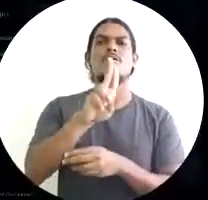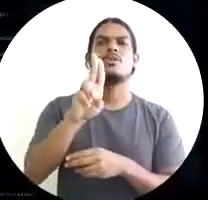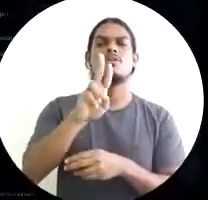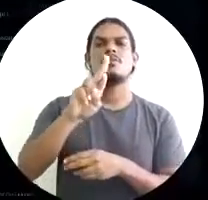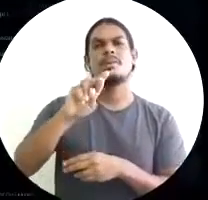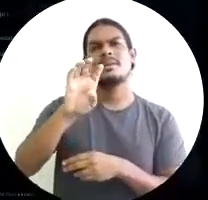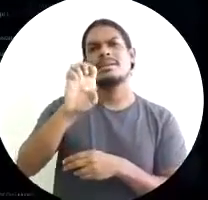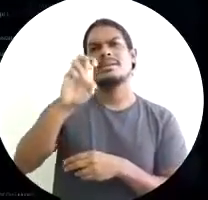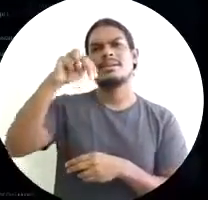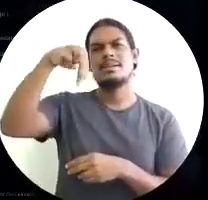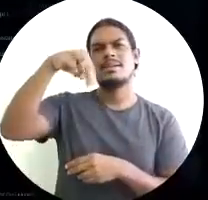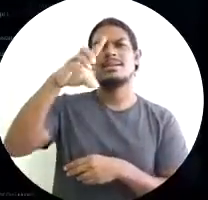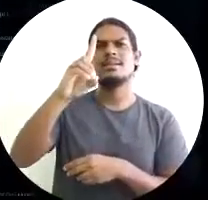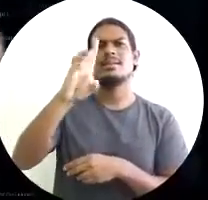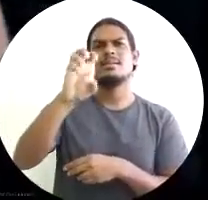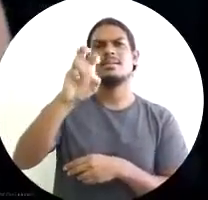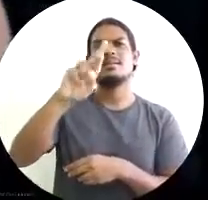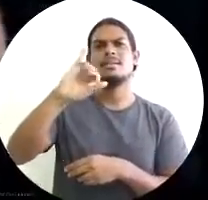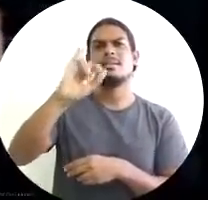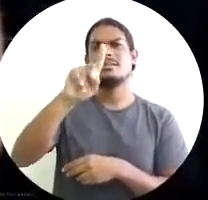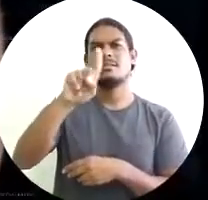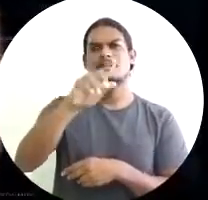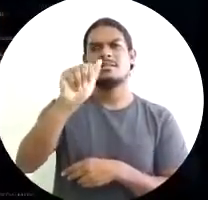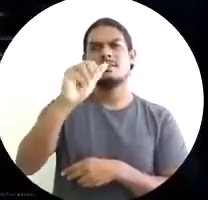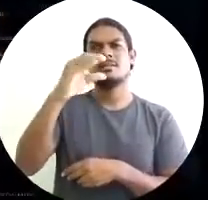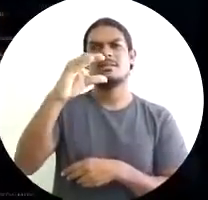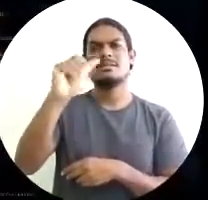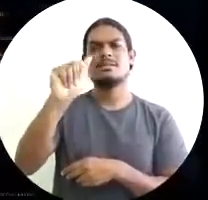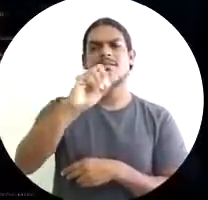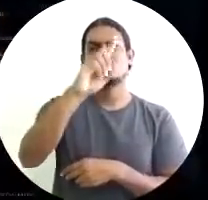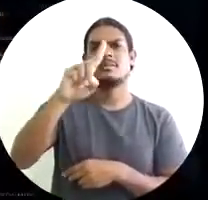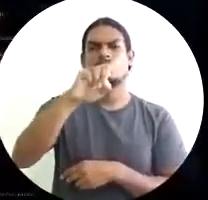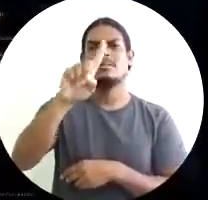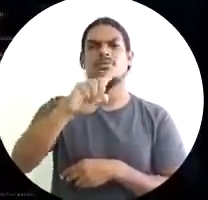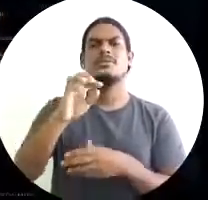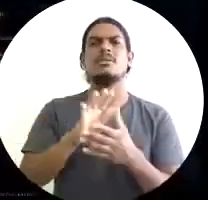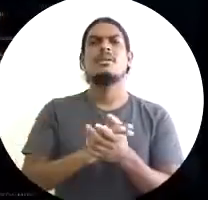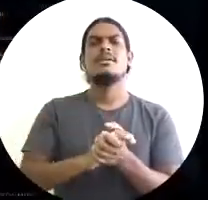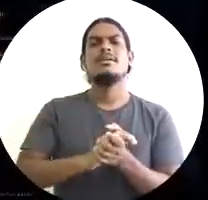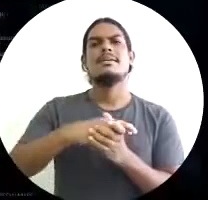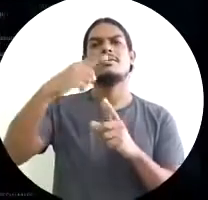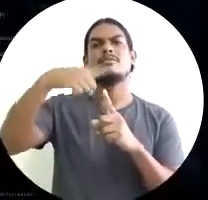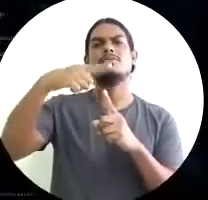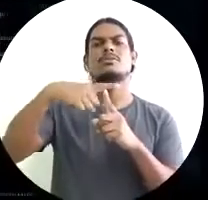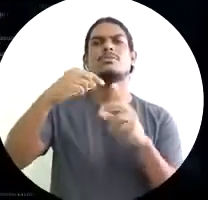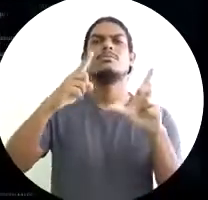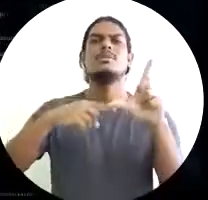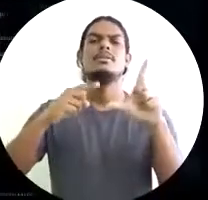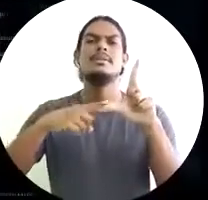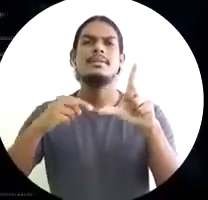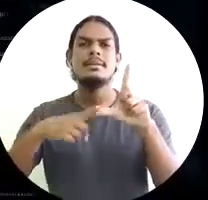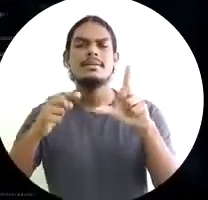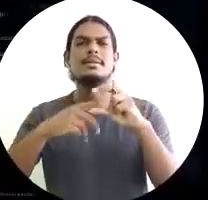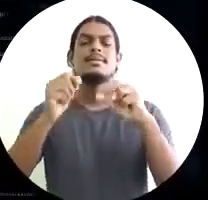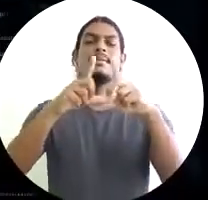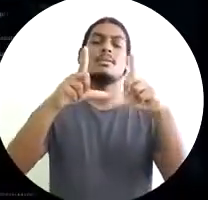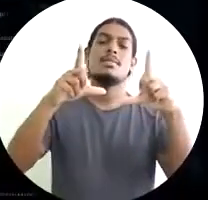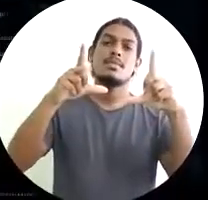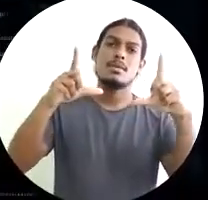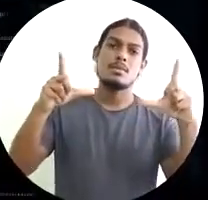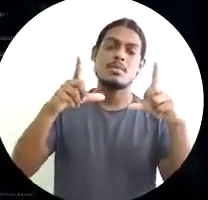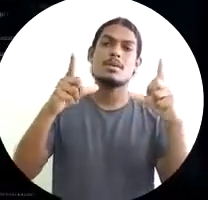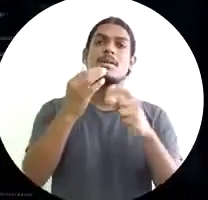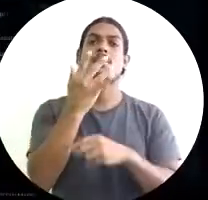renderizada. E essa renderização é tamanho de fonte, é o tipo da fonte, é a cor de fundo,